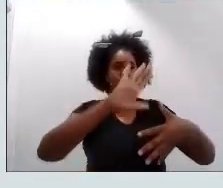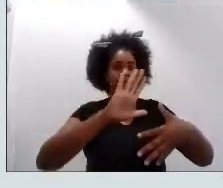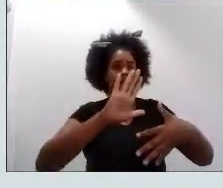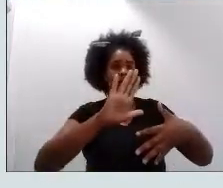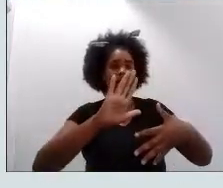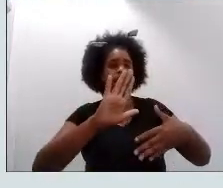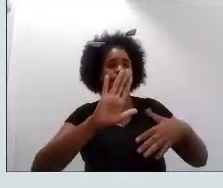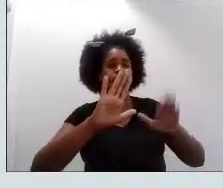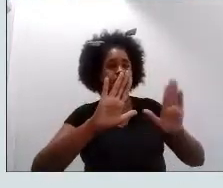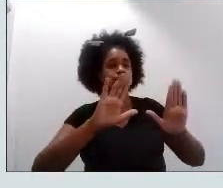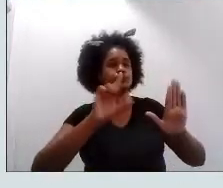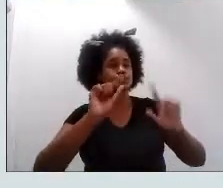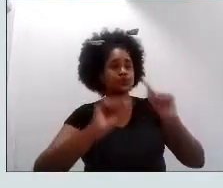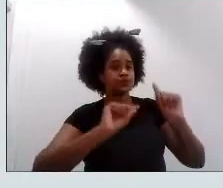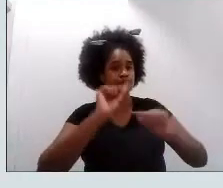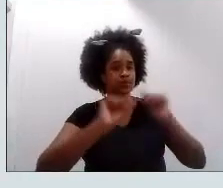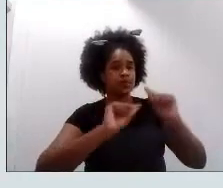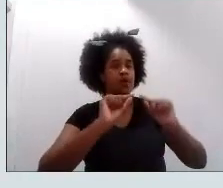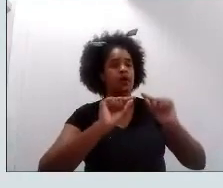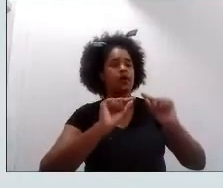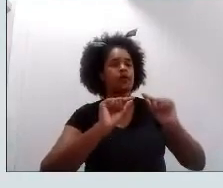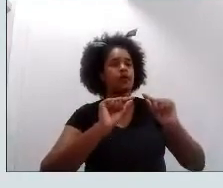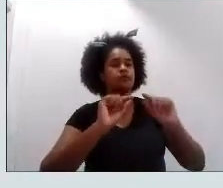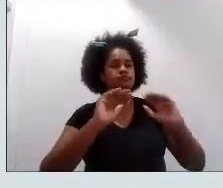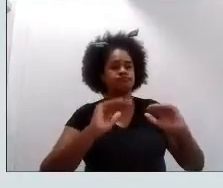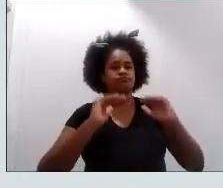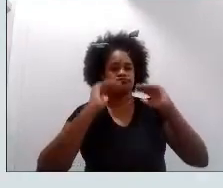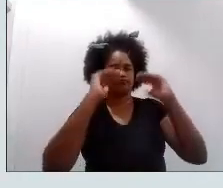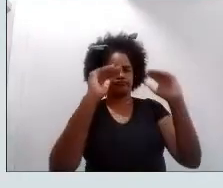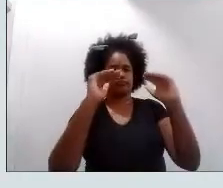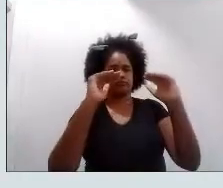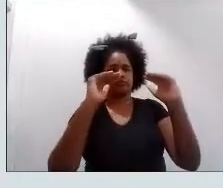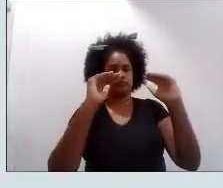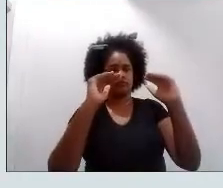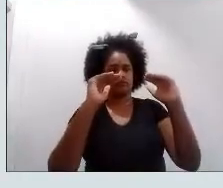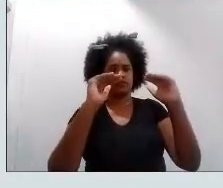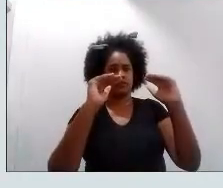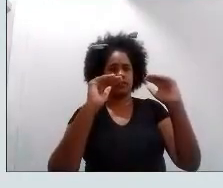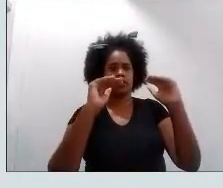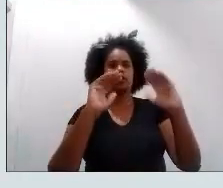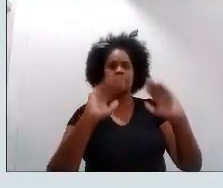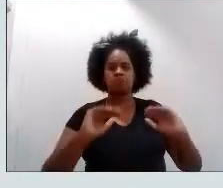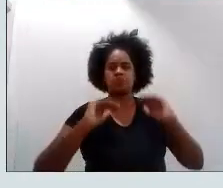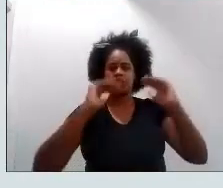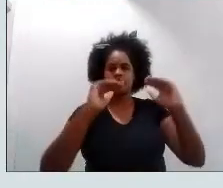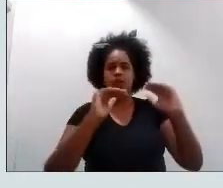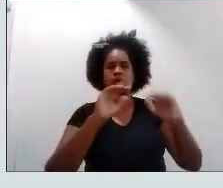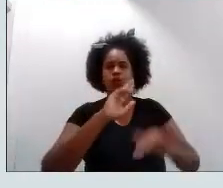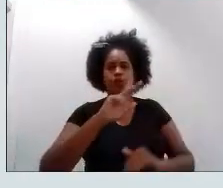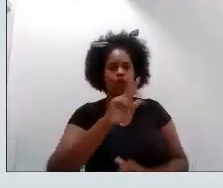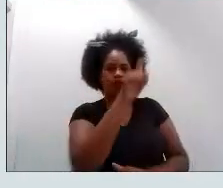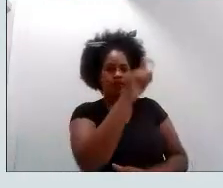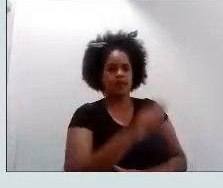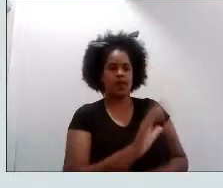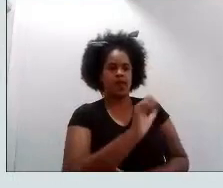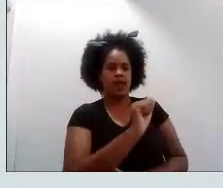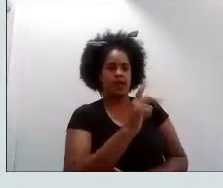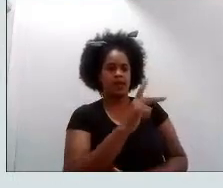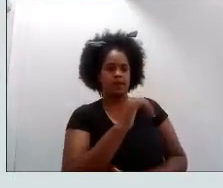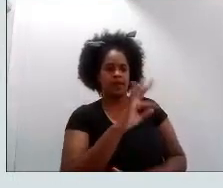as capitanias hereditárias. E ele, o governador geral, ele tinha diversos poderes e também muitas obrigações.